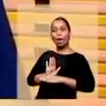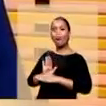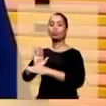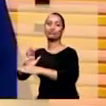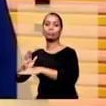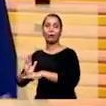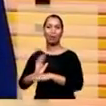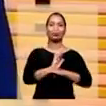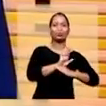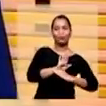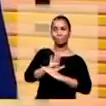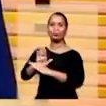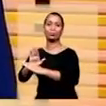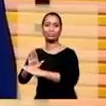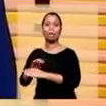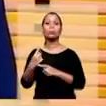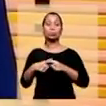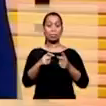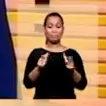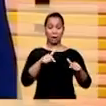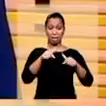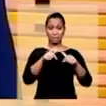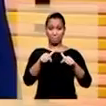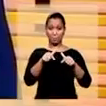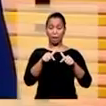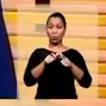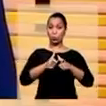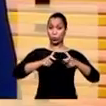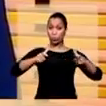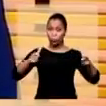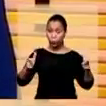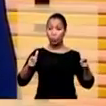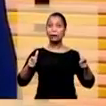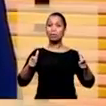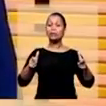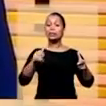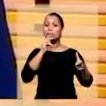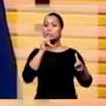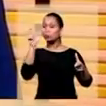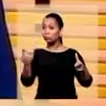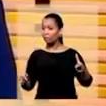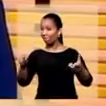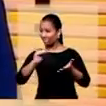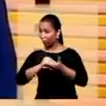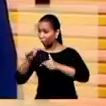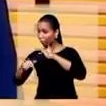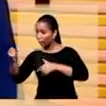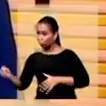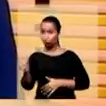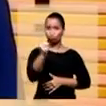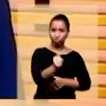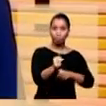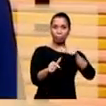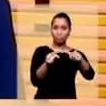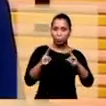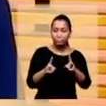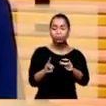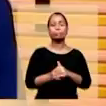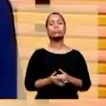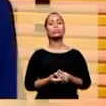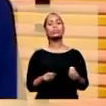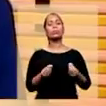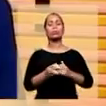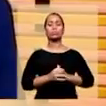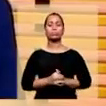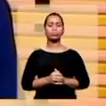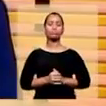auxiliar ações para diminuição de desemprego, né? E auxiliar a inclusão no mercado de trabalho. Com isso, o balcão